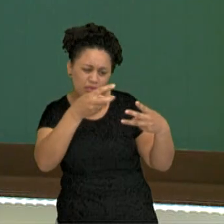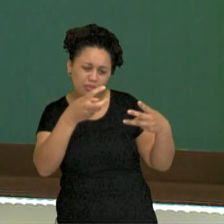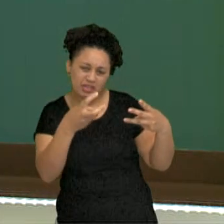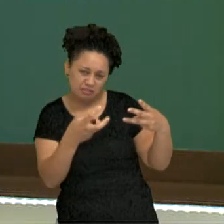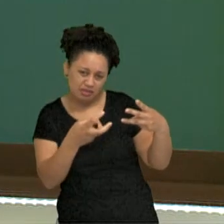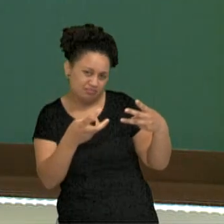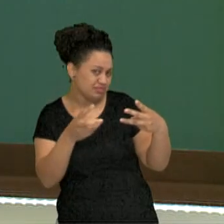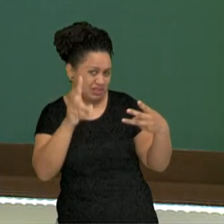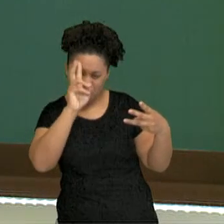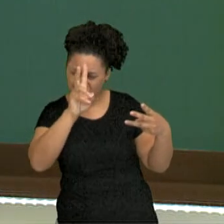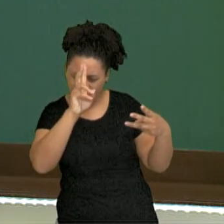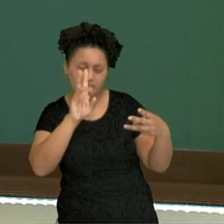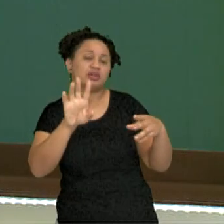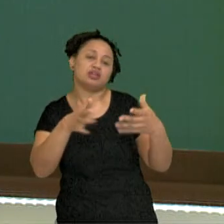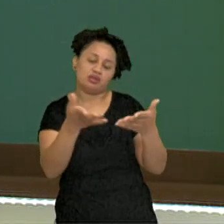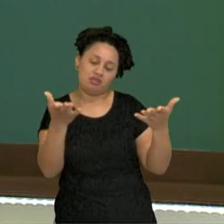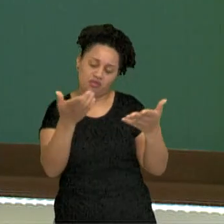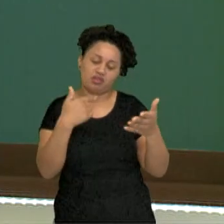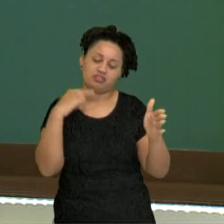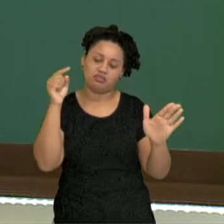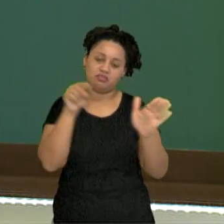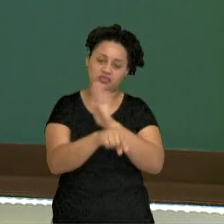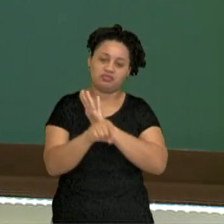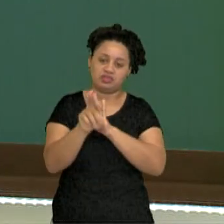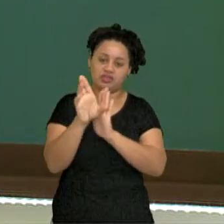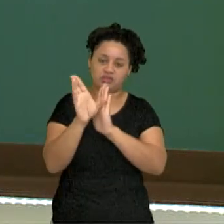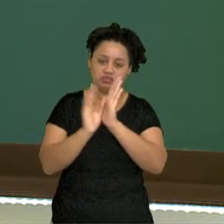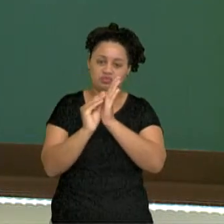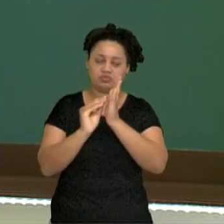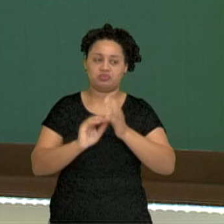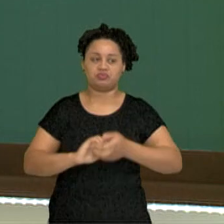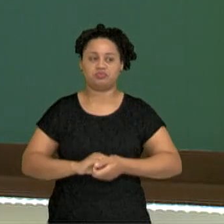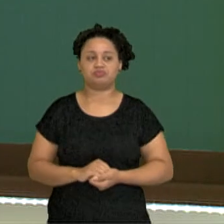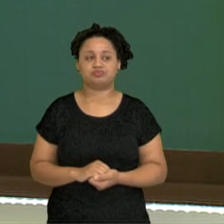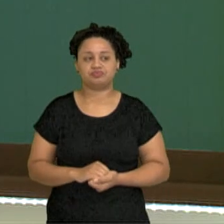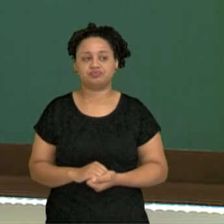então melhorar, esta parte, beleza?